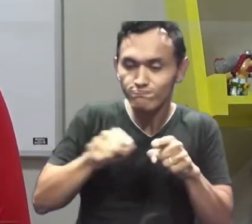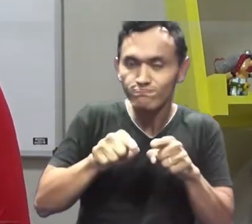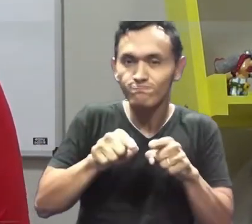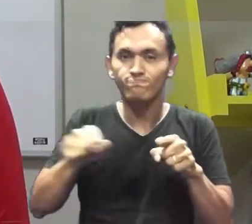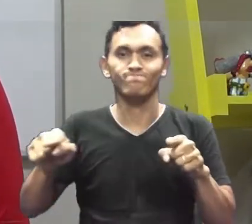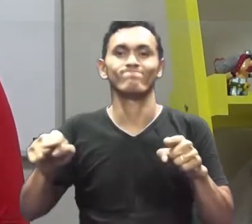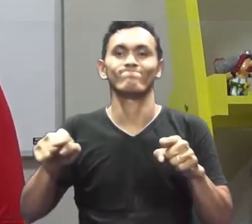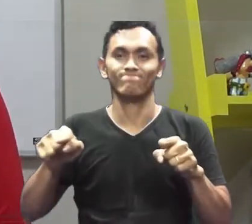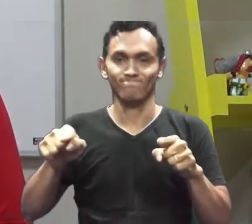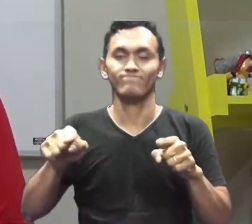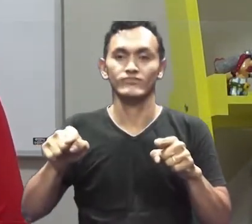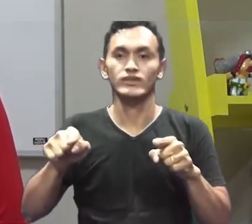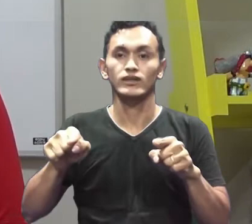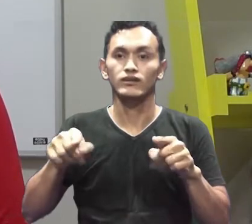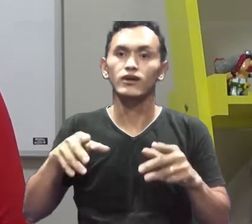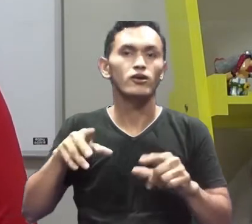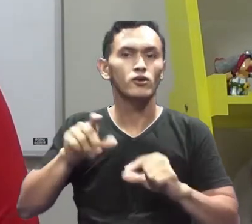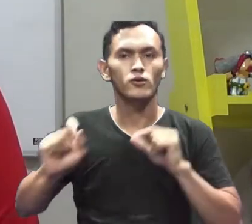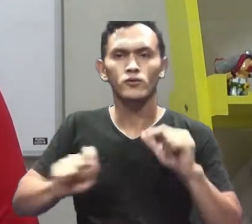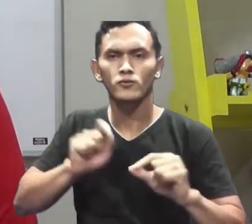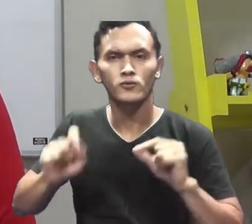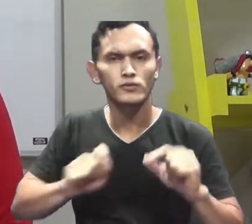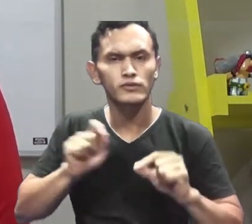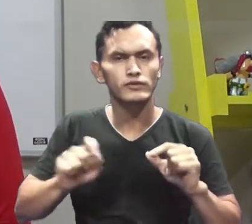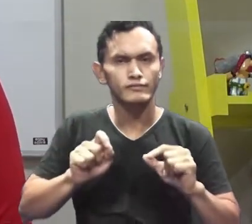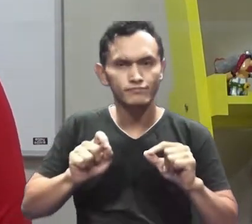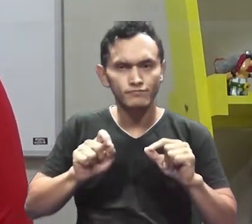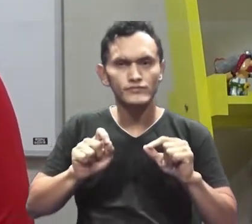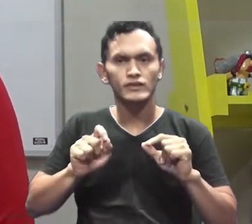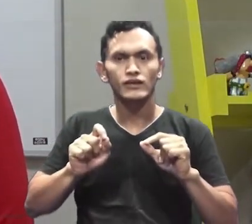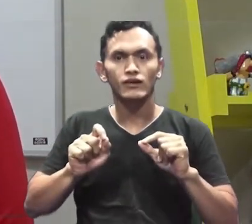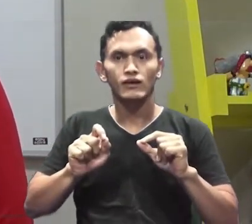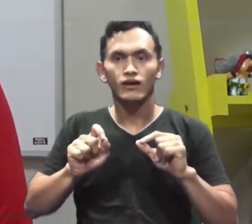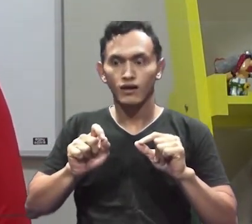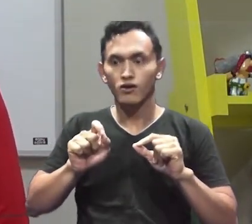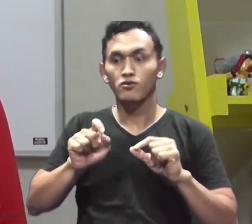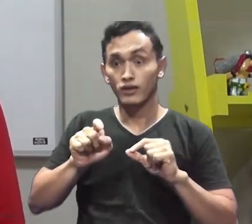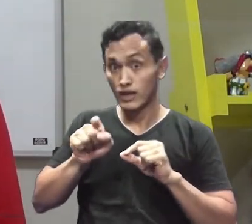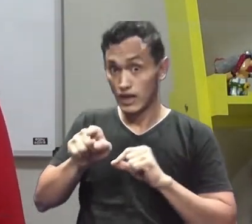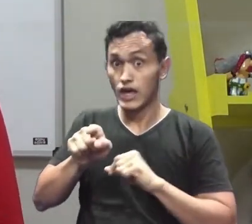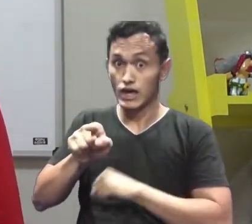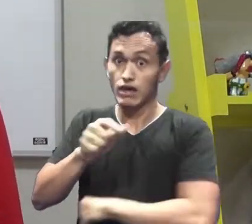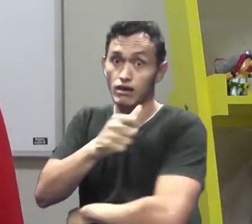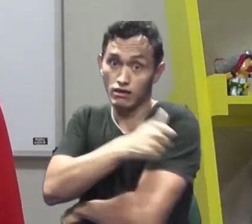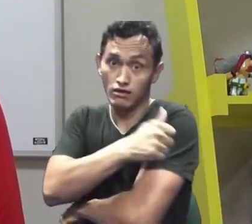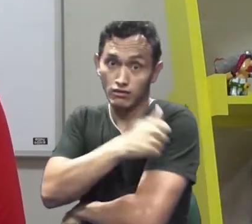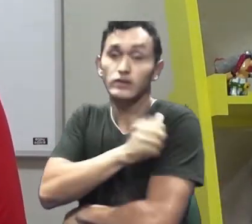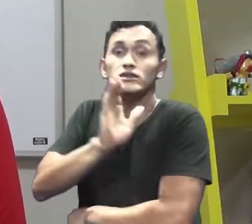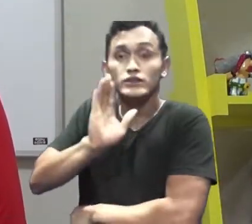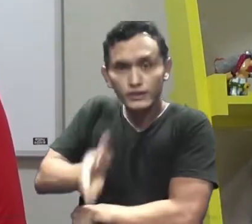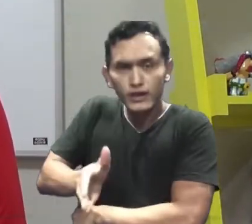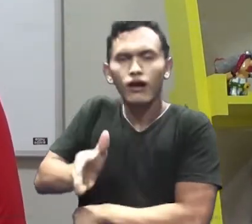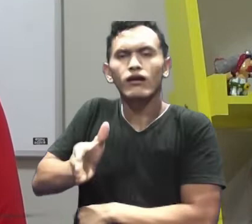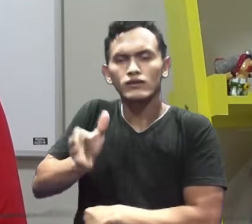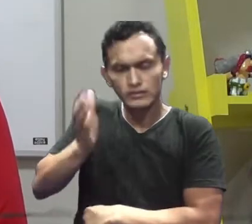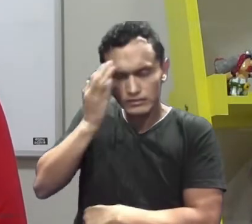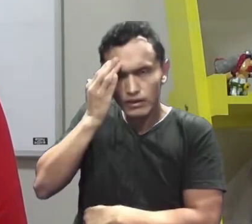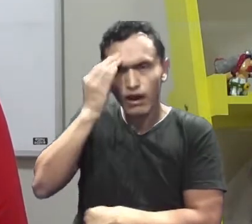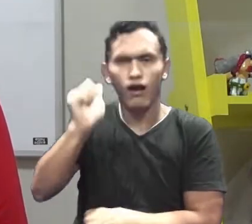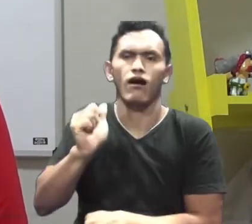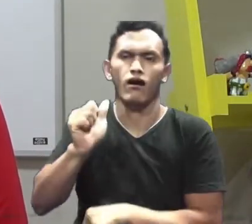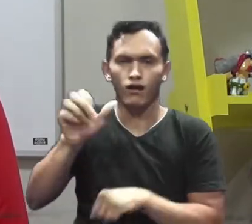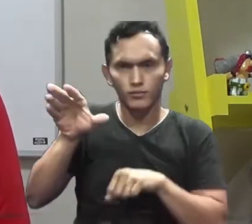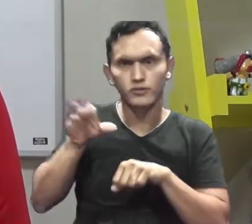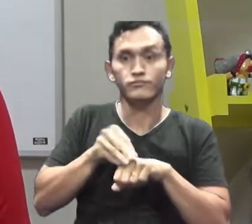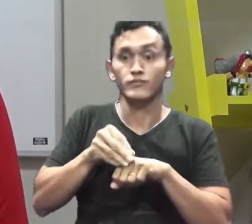ZDP. A zona de desenvolvimento proximal é o tanto que a criança já sabe para você ter uma noção do que